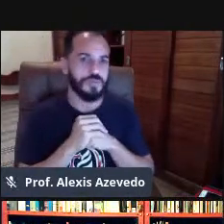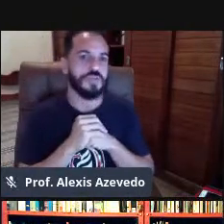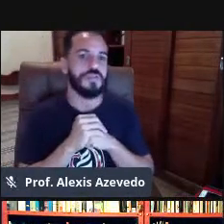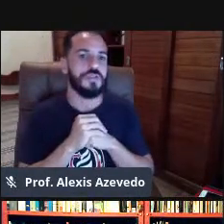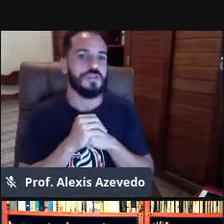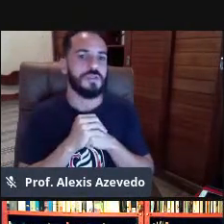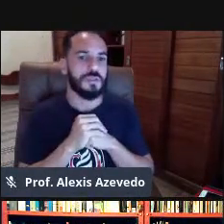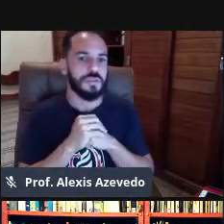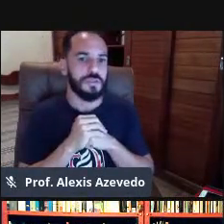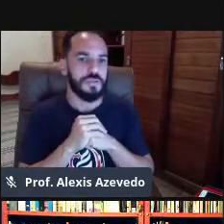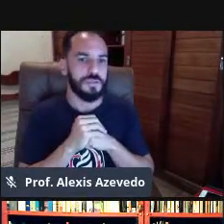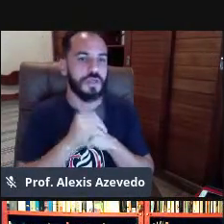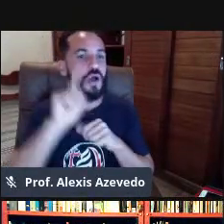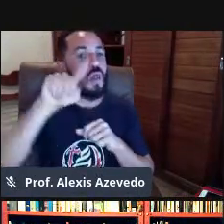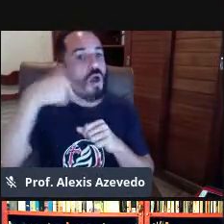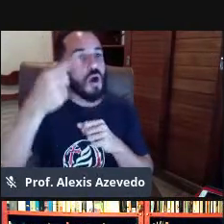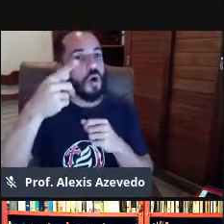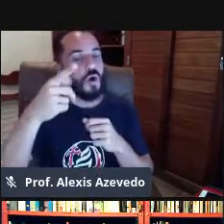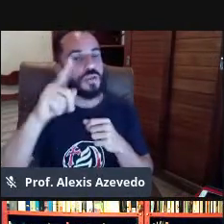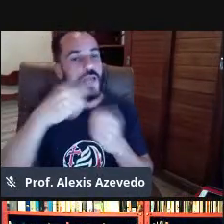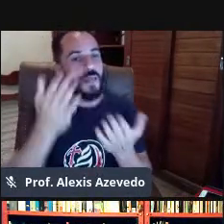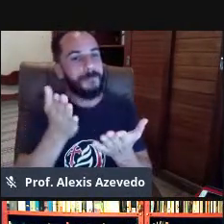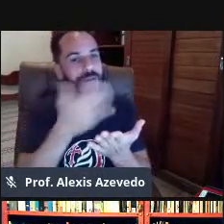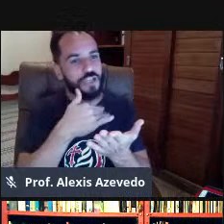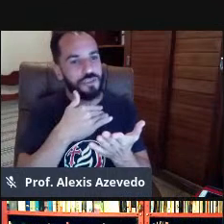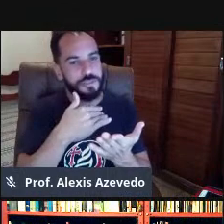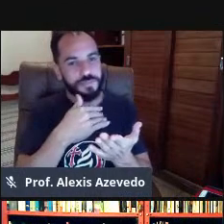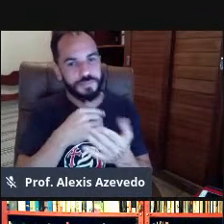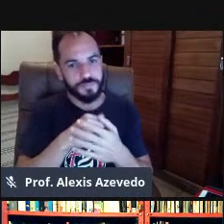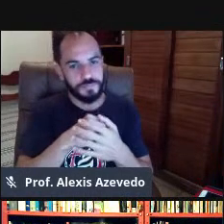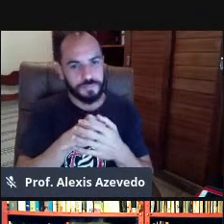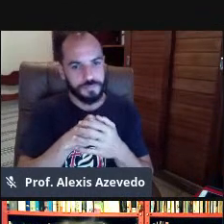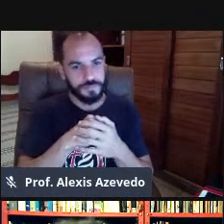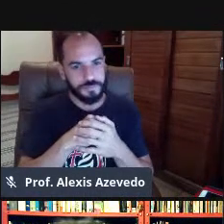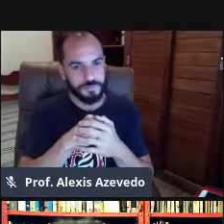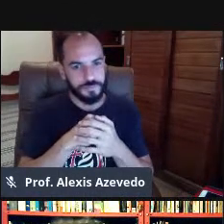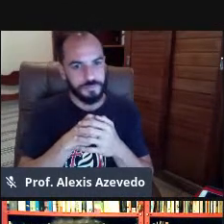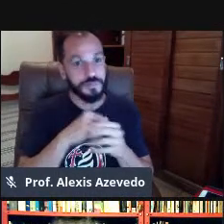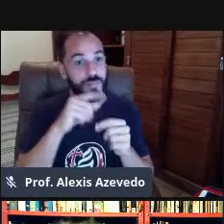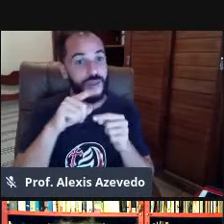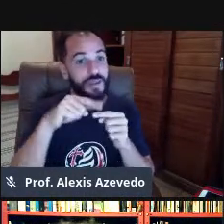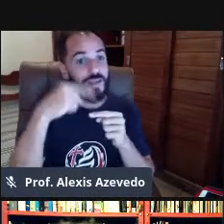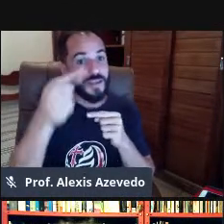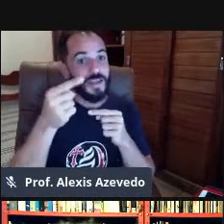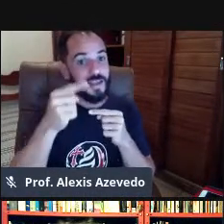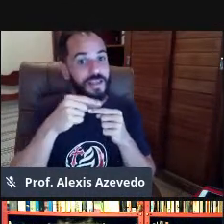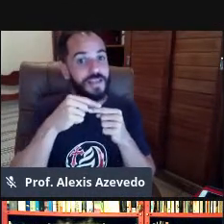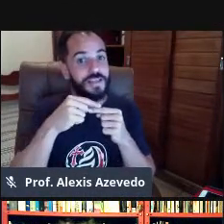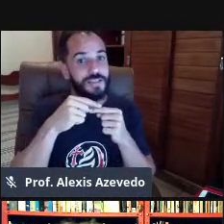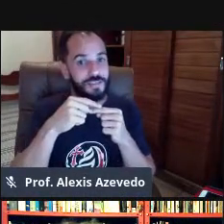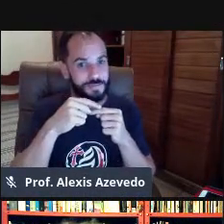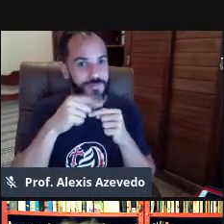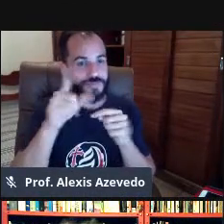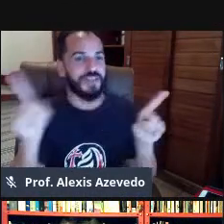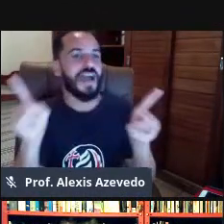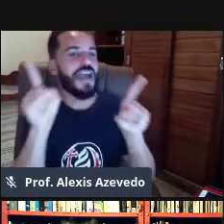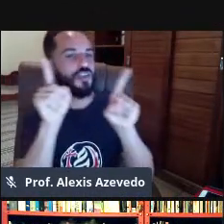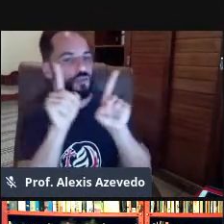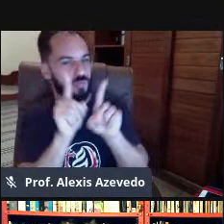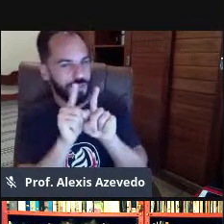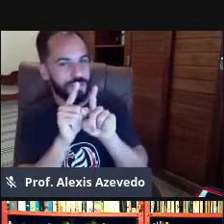Na página seguinte, eu coloquei aqui para vocês um resumo. Vou diminuir novamente para